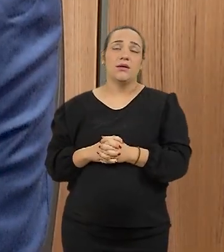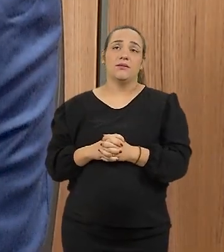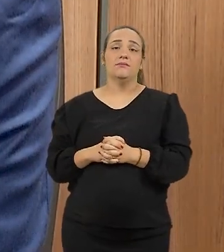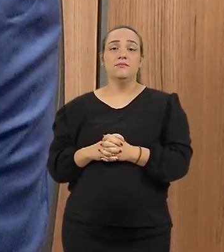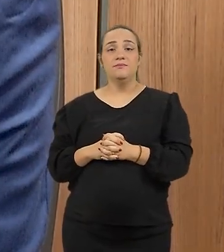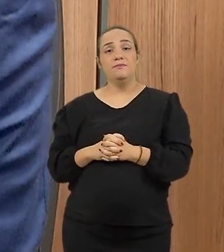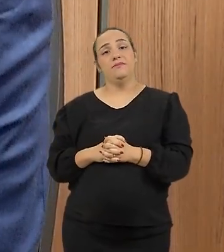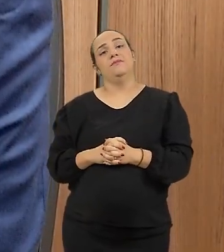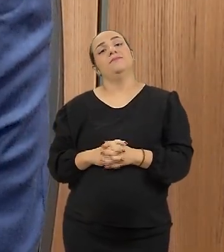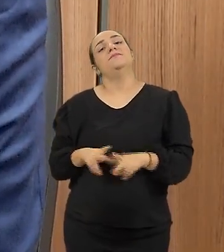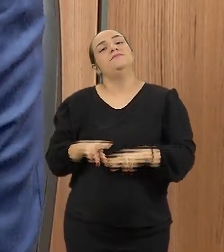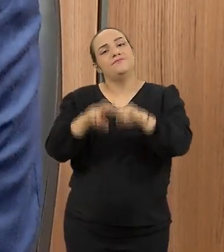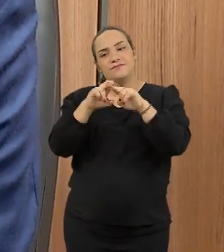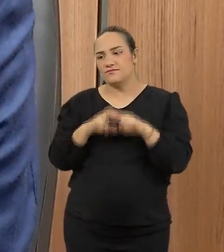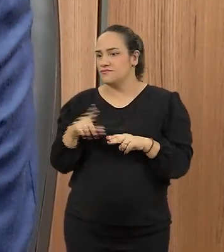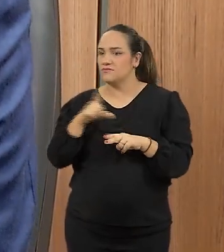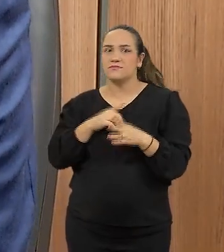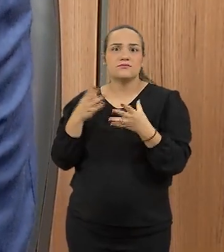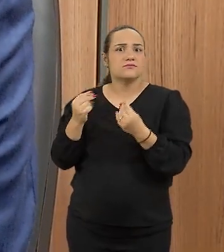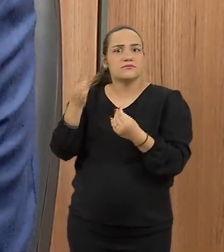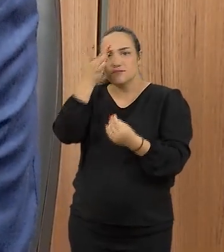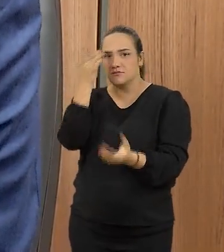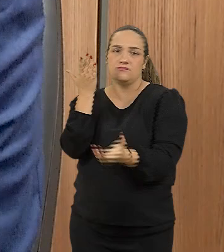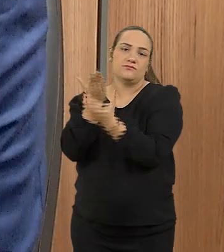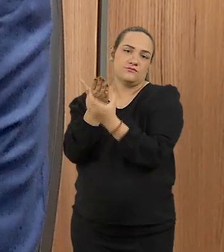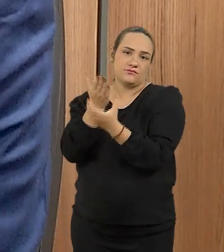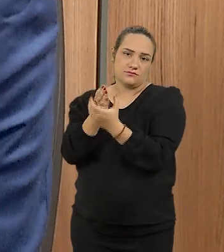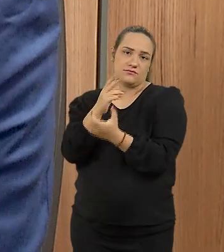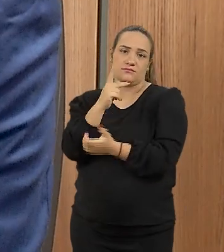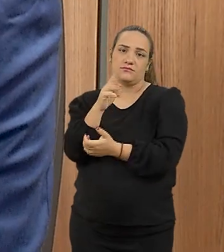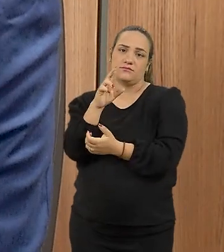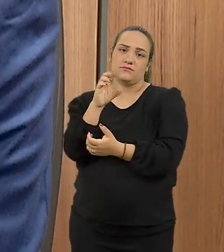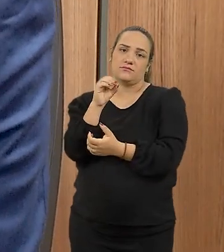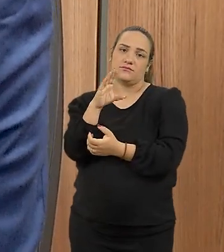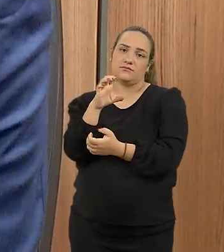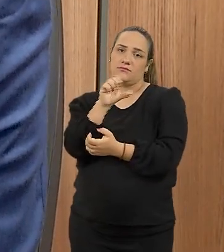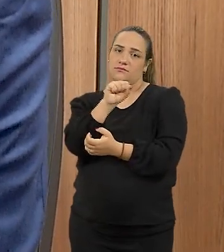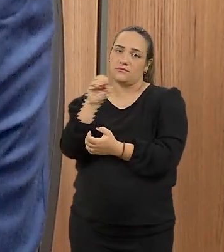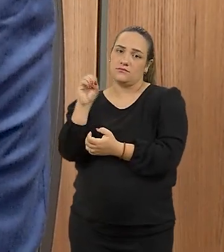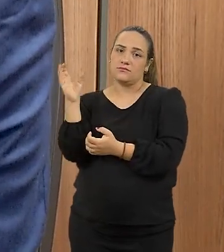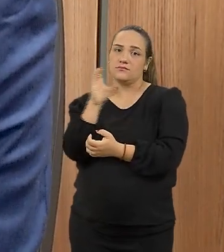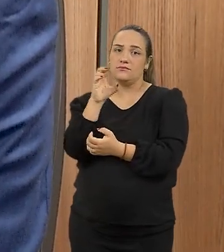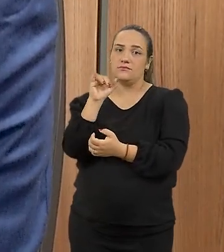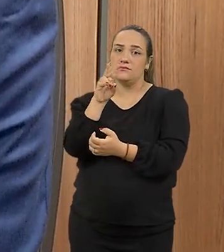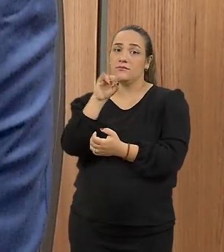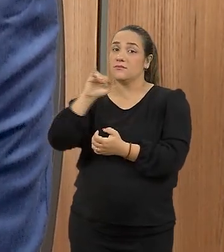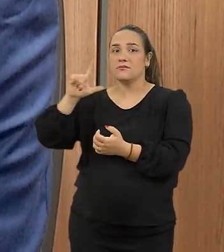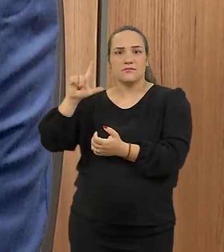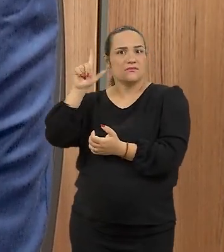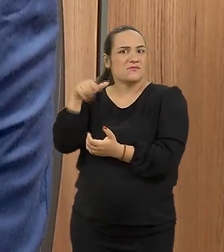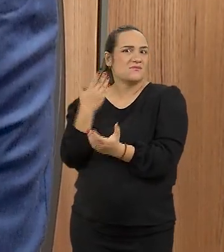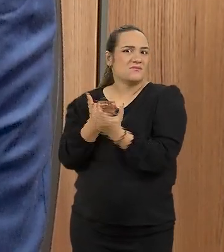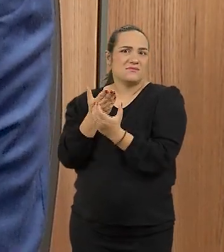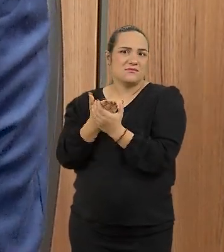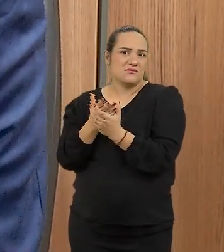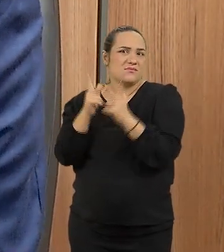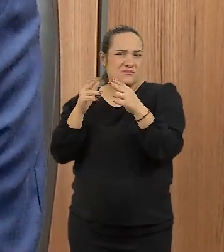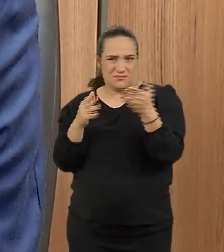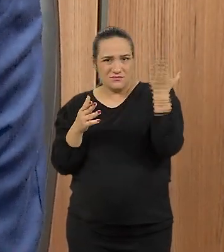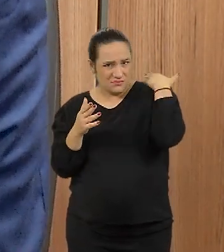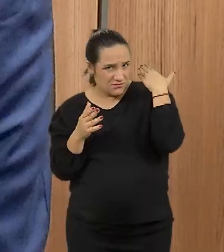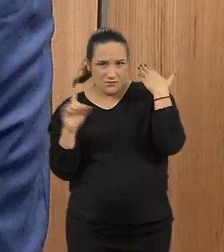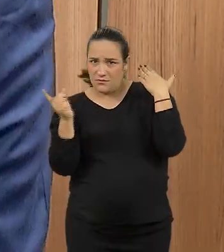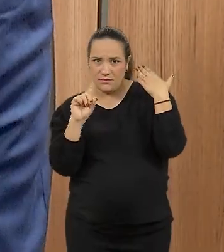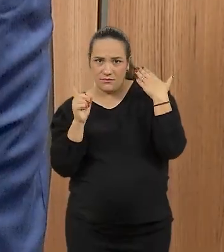há um cabedal de juristas de processo civil muito grande, e que não são juristas como os juristas